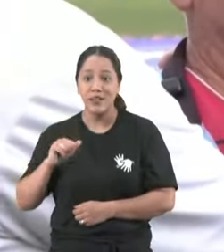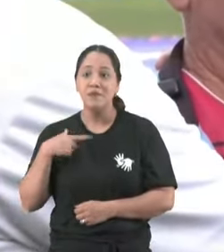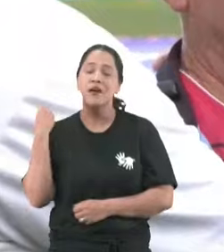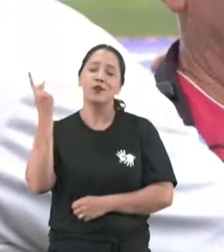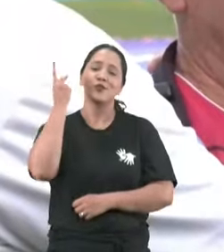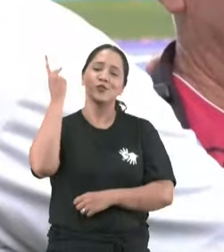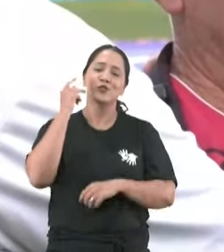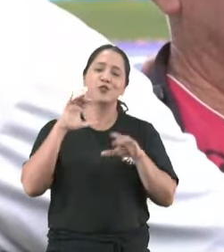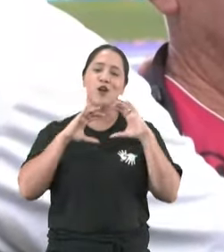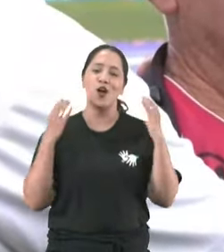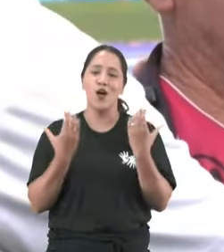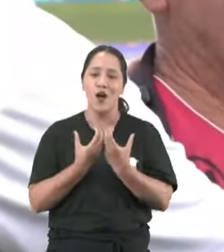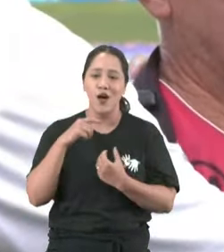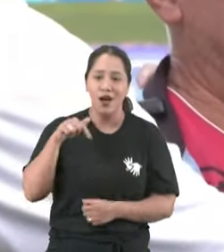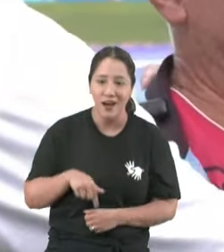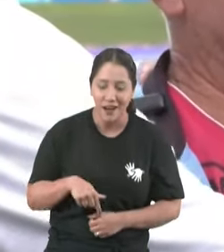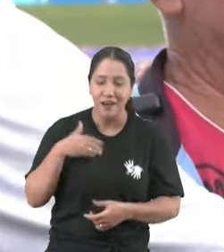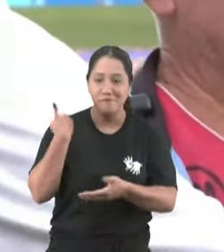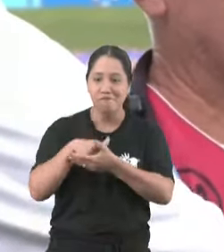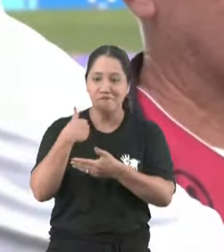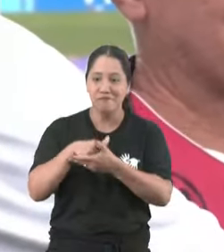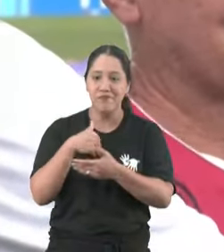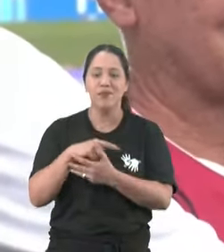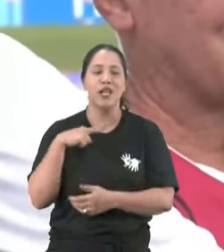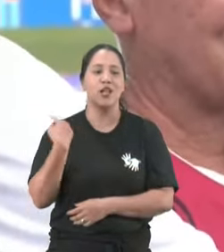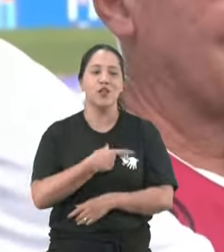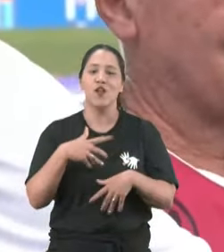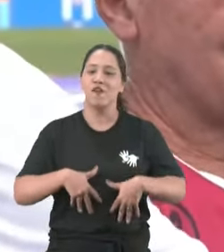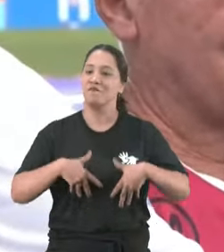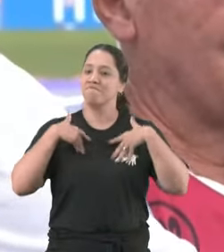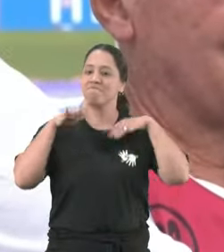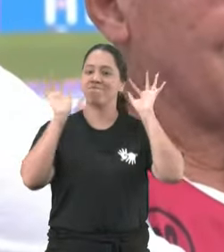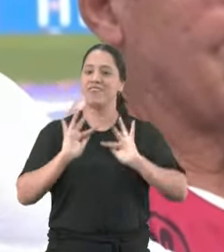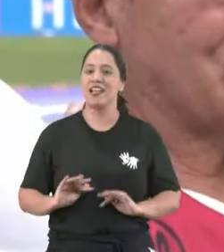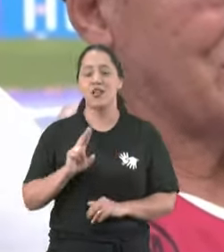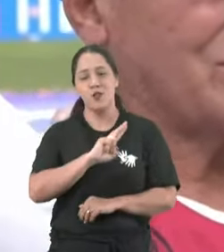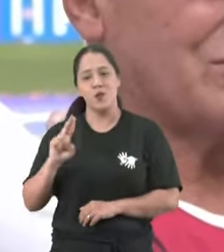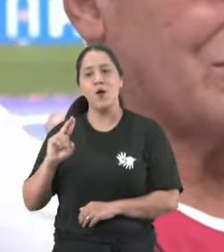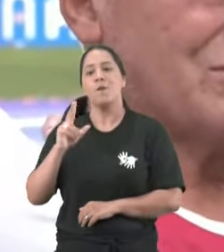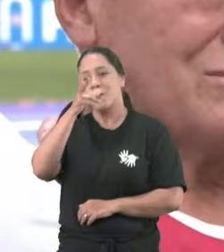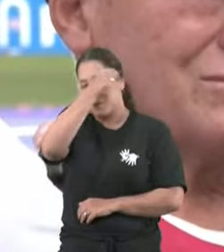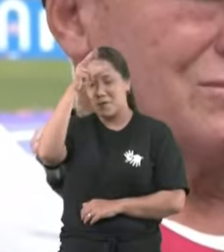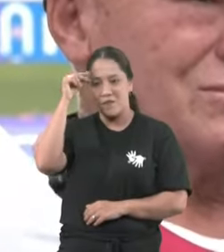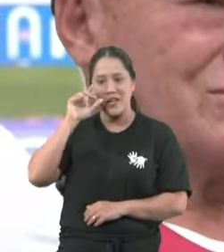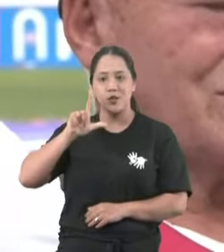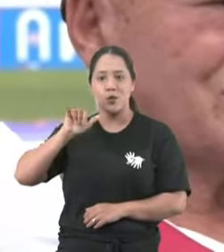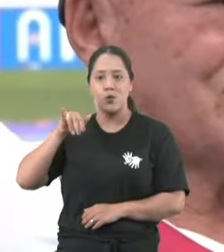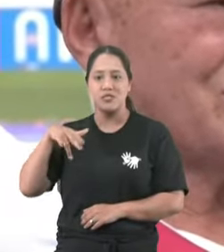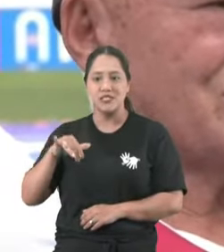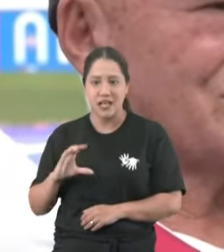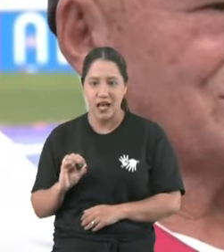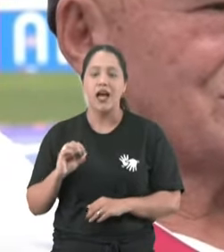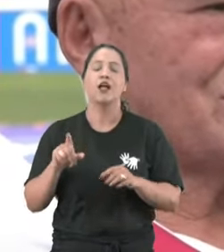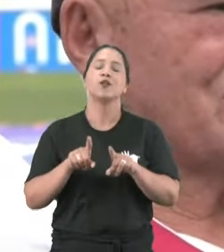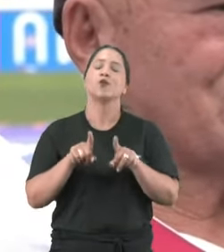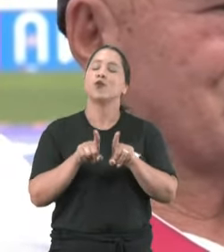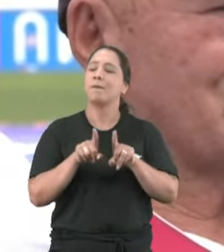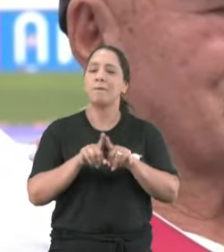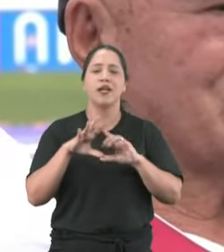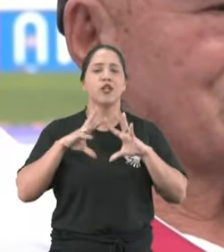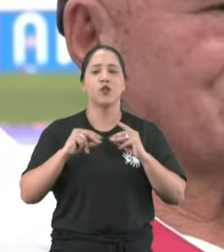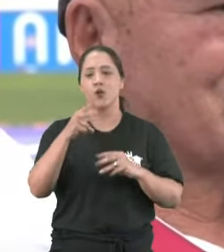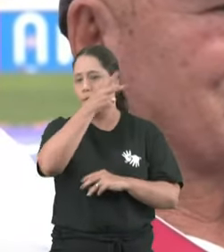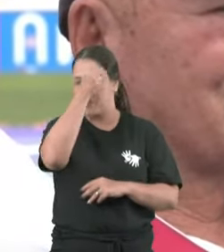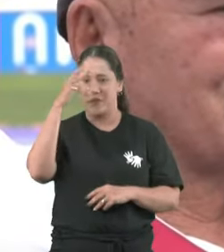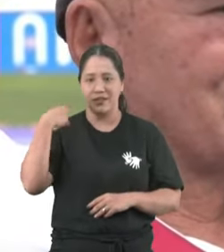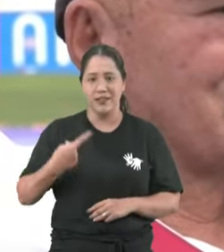do estádio municipal. Estamos felizes e gratos em nome do prefeito Luciano Barbosa, em nome da prefeitura de Arapiraca e de toda a